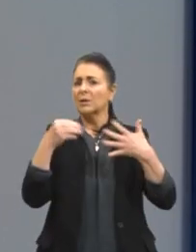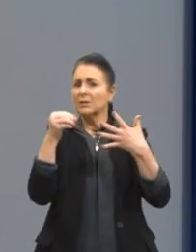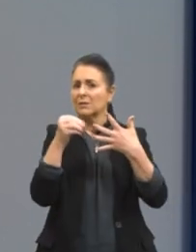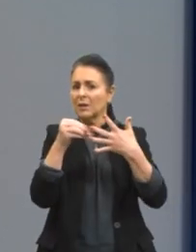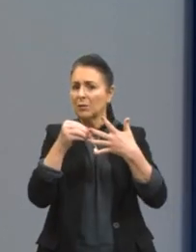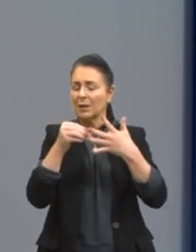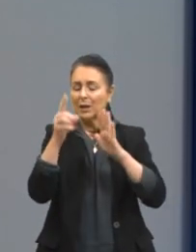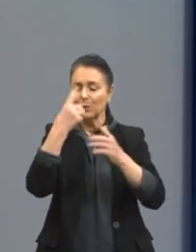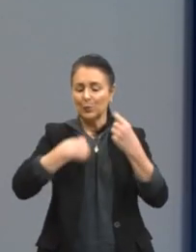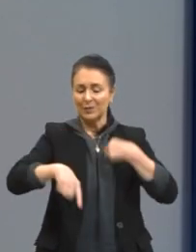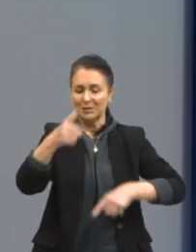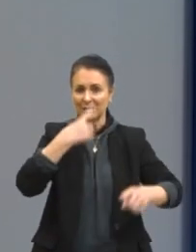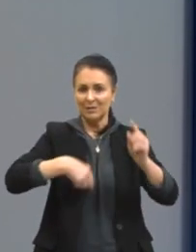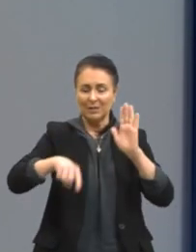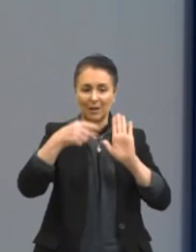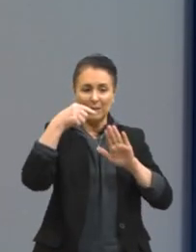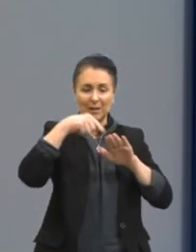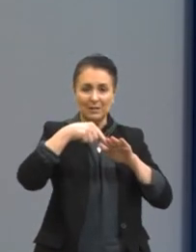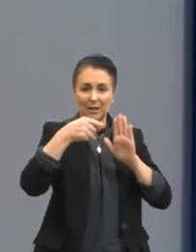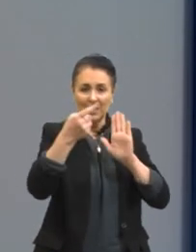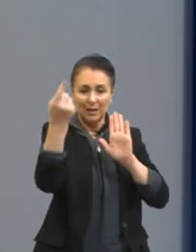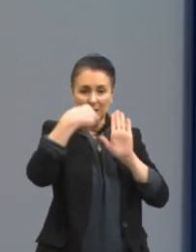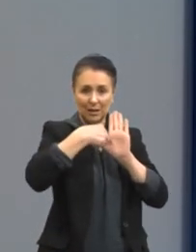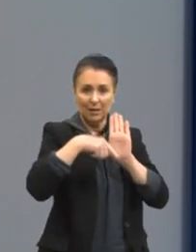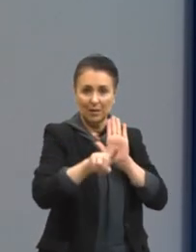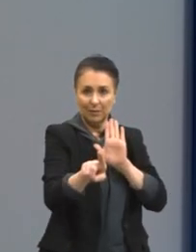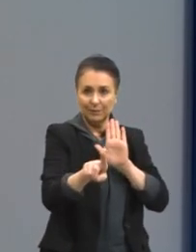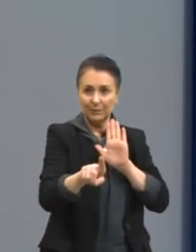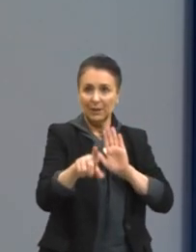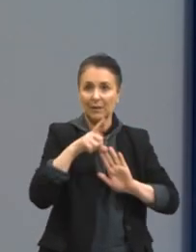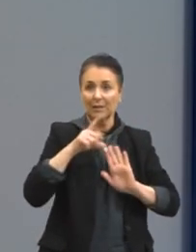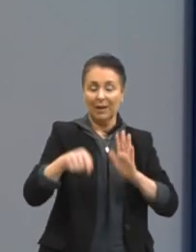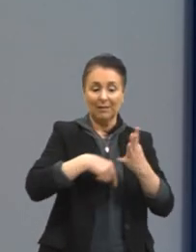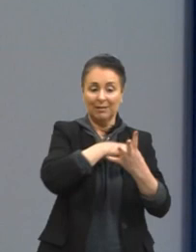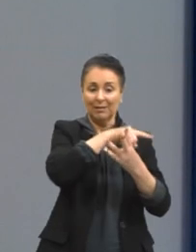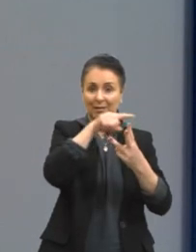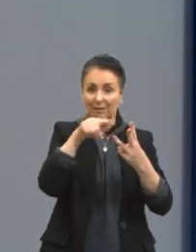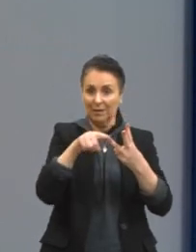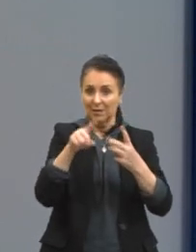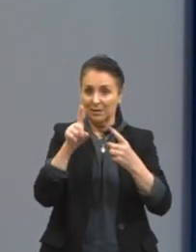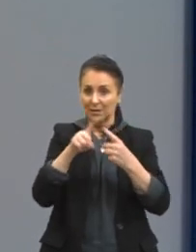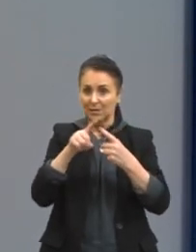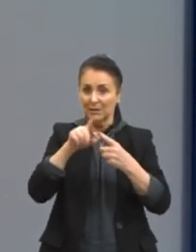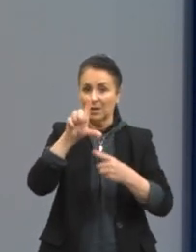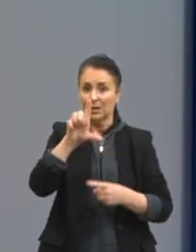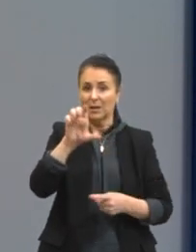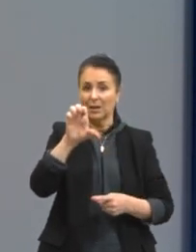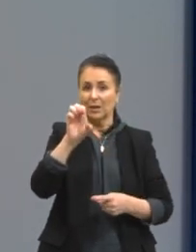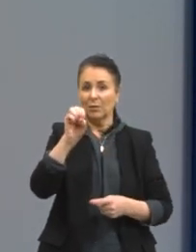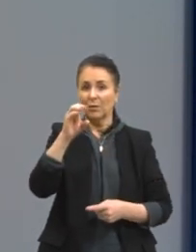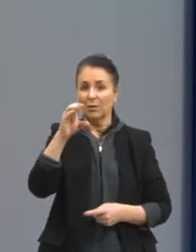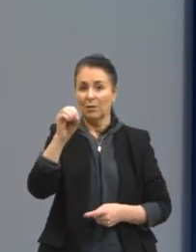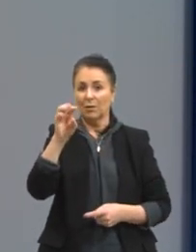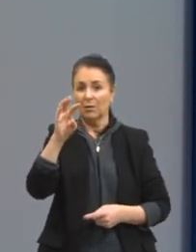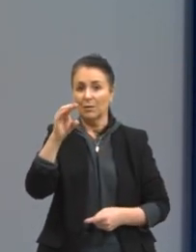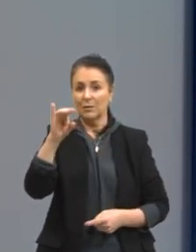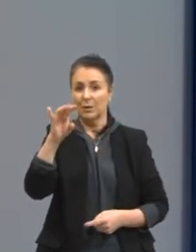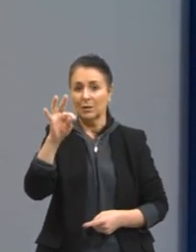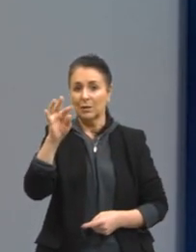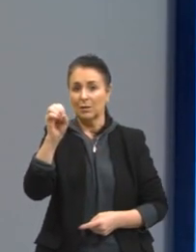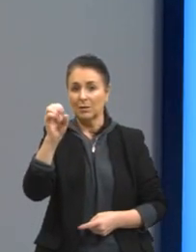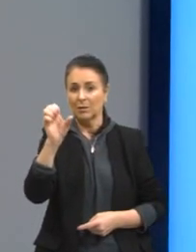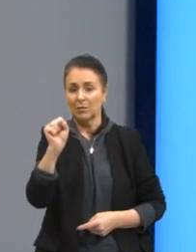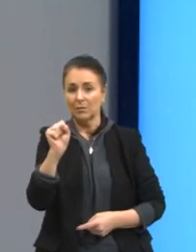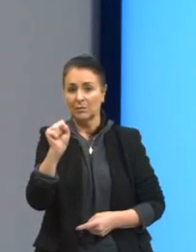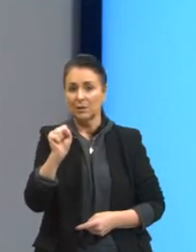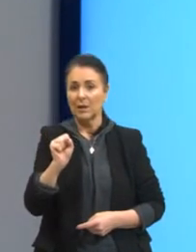imunológico leucócitos linfócitos e macrófagos os leucócitos são esses aqui